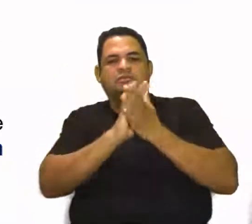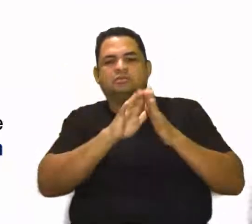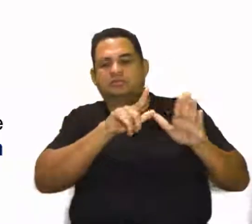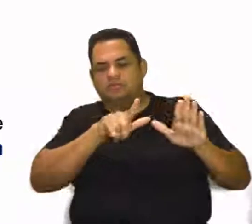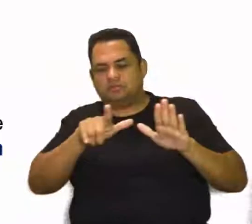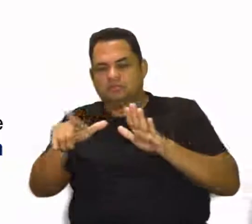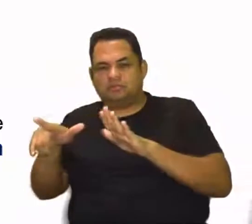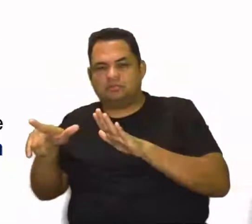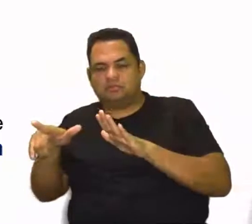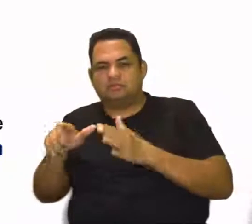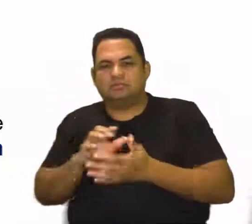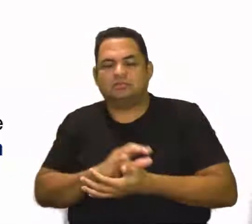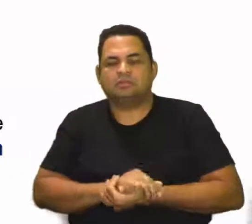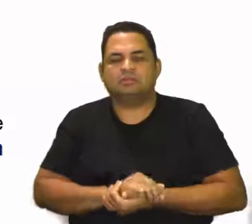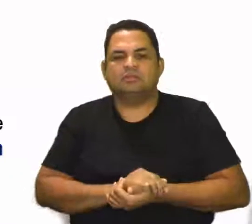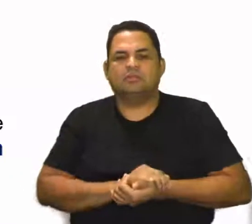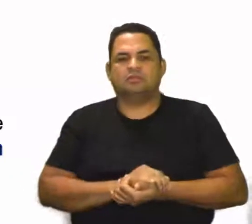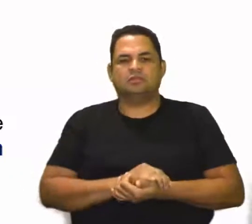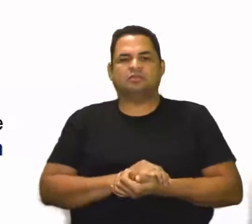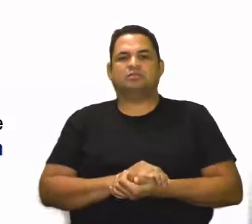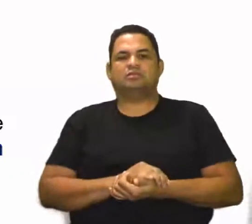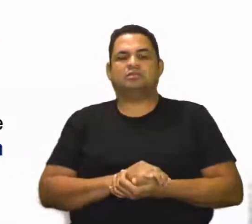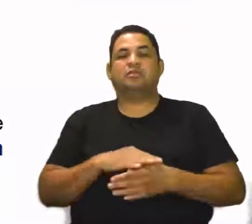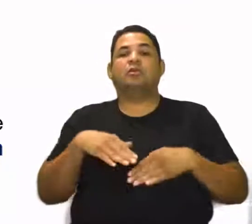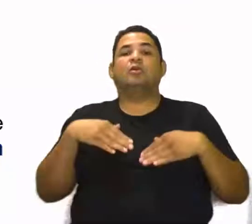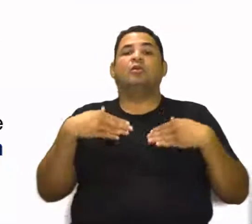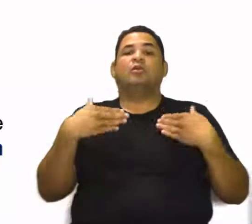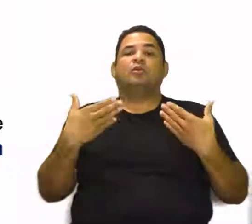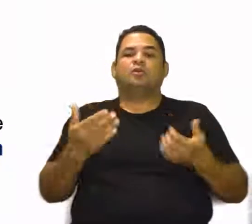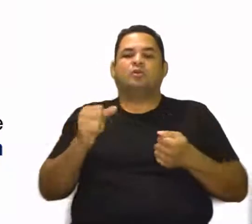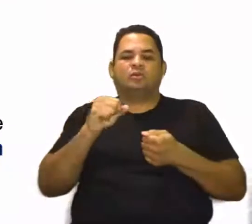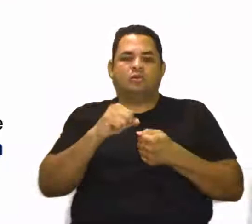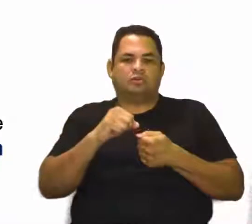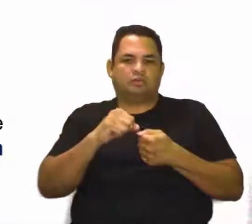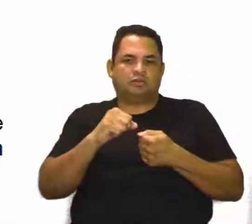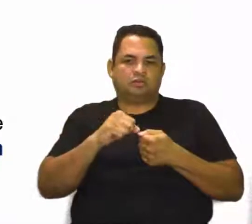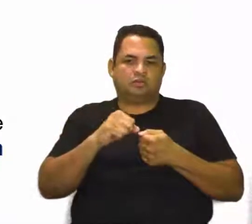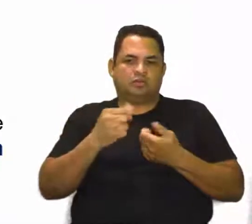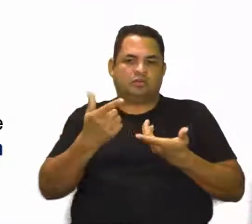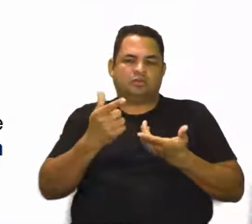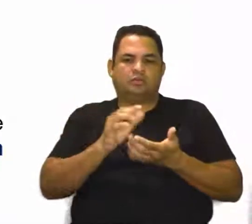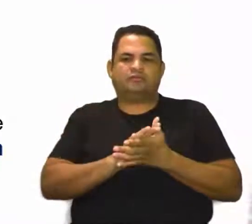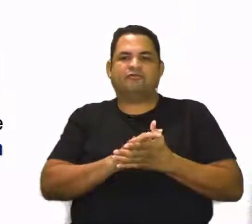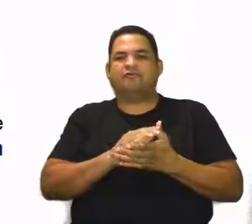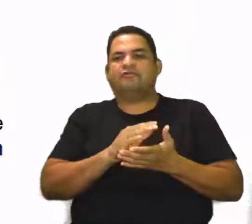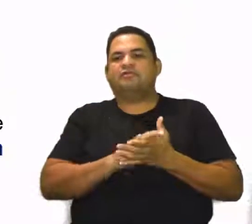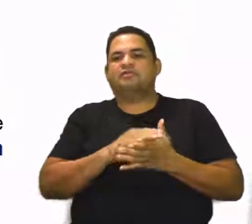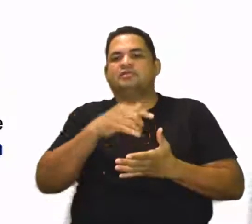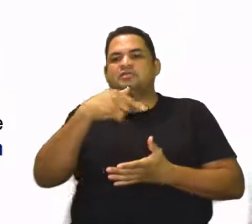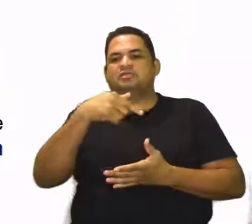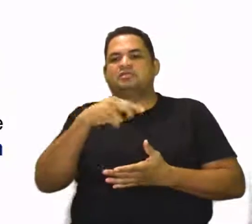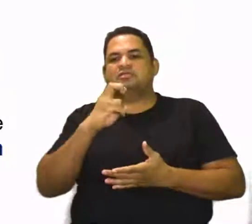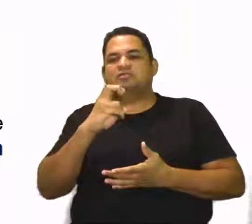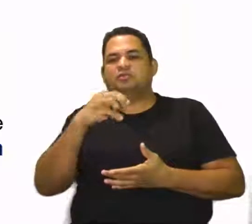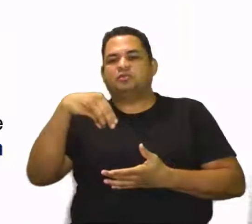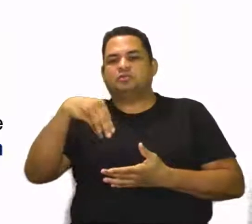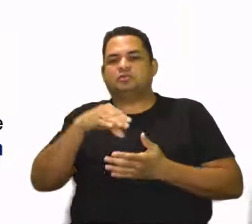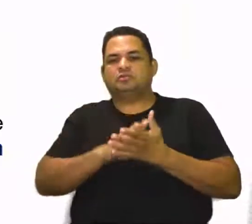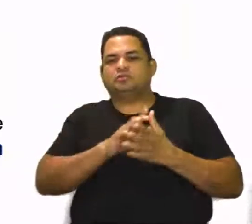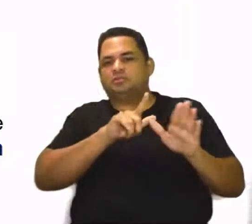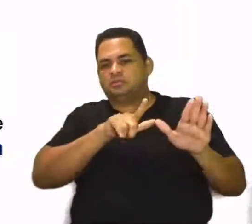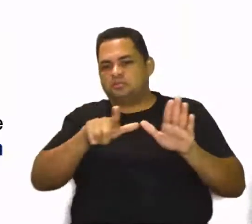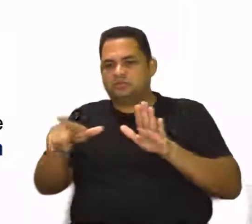de atividade física moderada. Ou quando eu realizo 75 minutos por semana